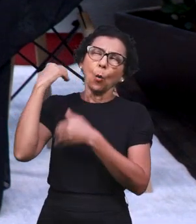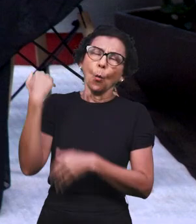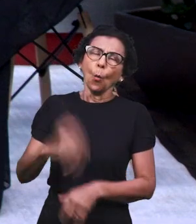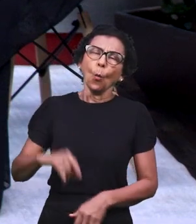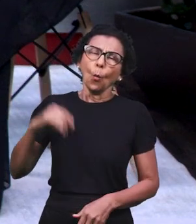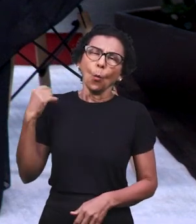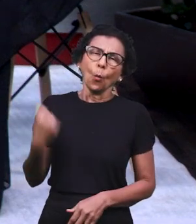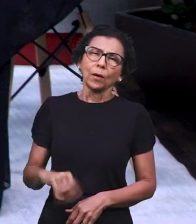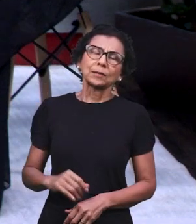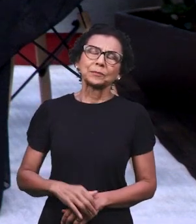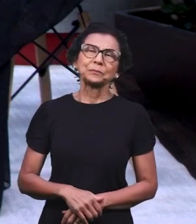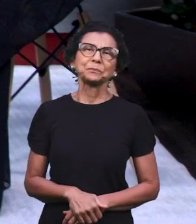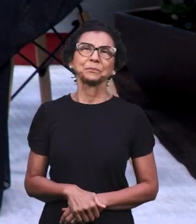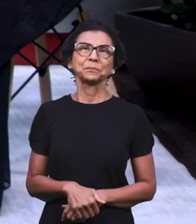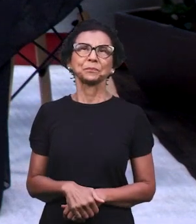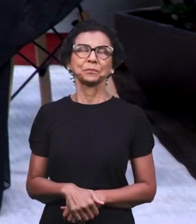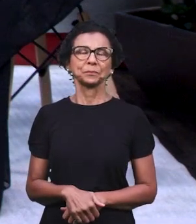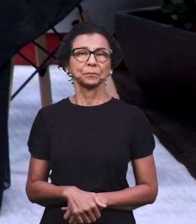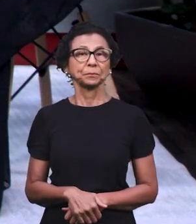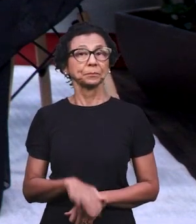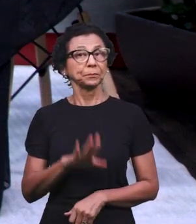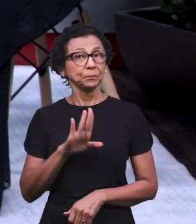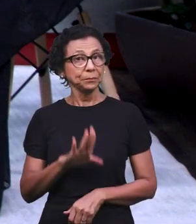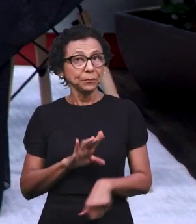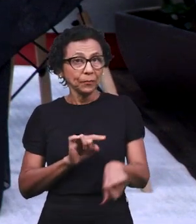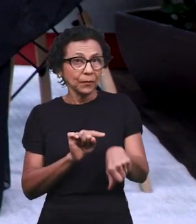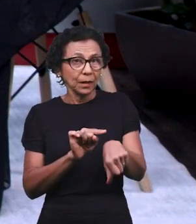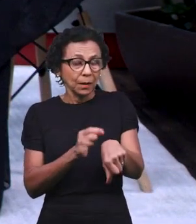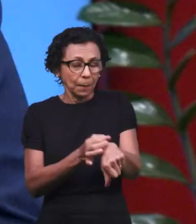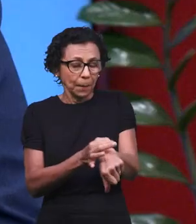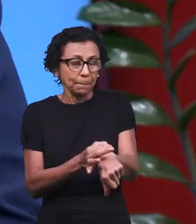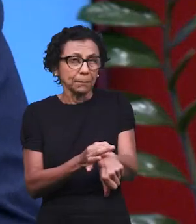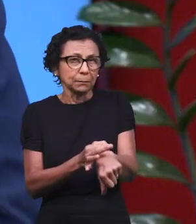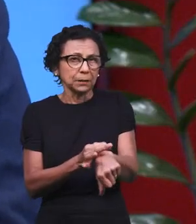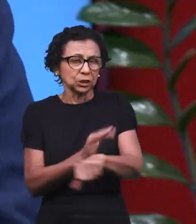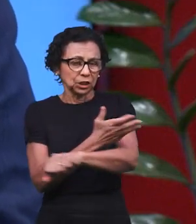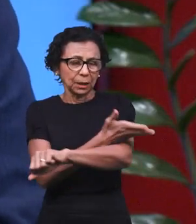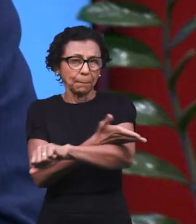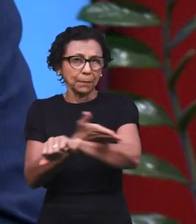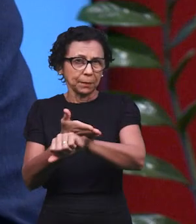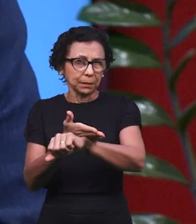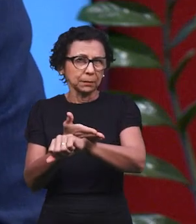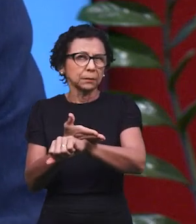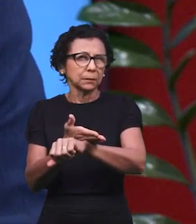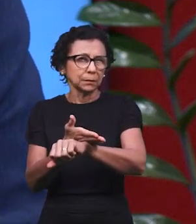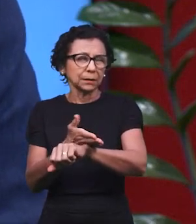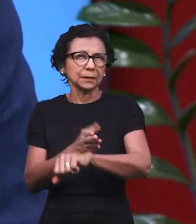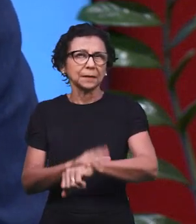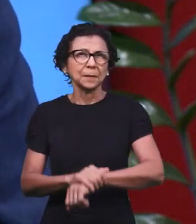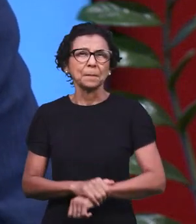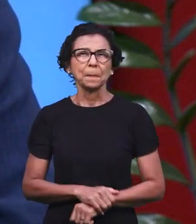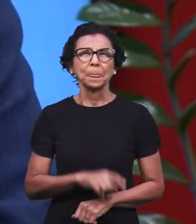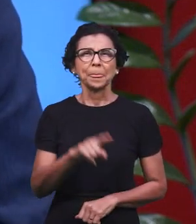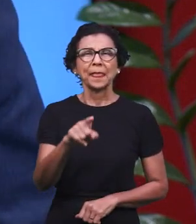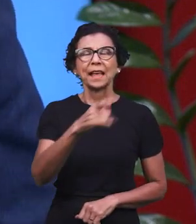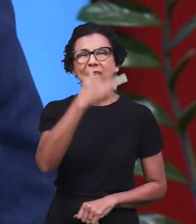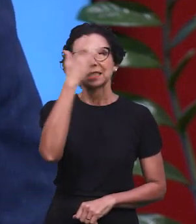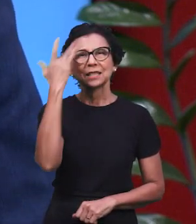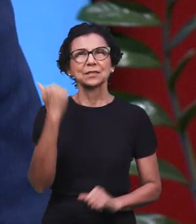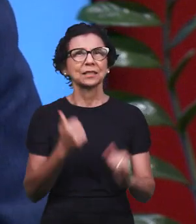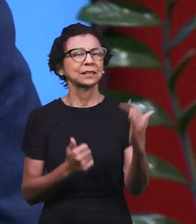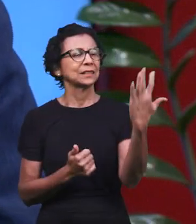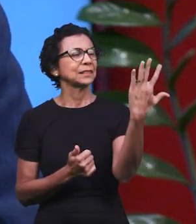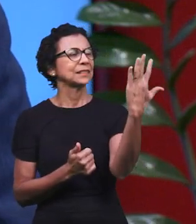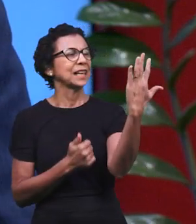falou, mancha branca. Sabe aquele paciente que chega em frente ao espelho e fala assim, eu não tenho